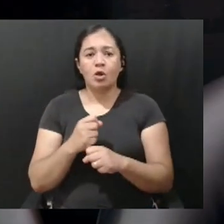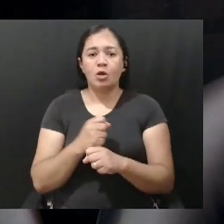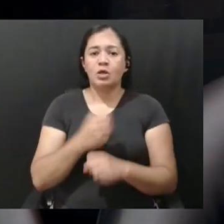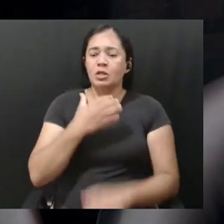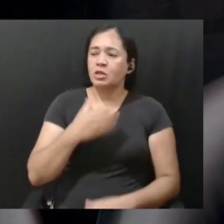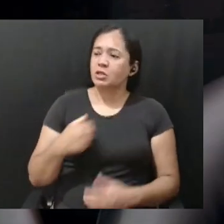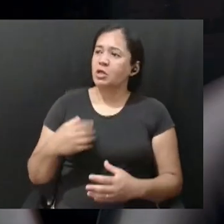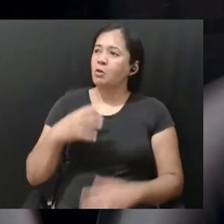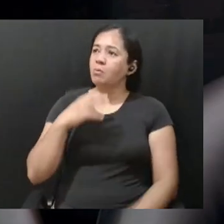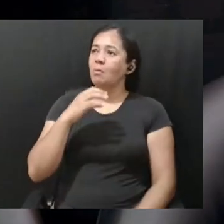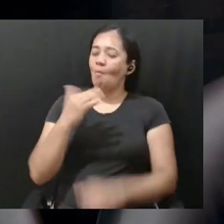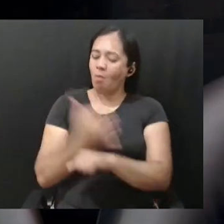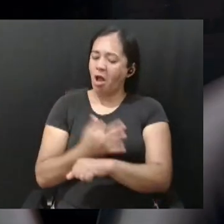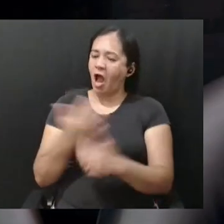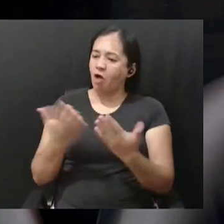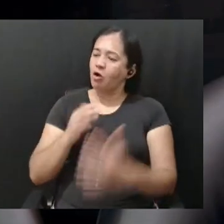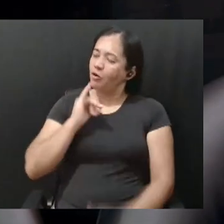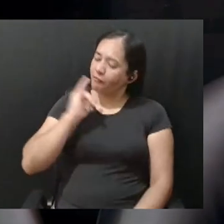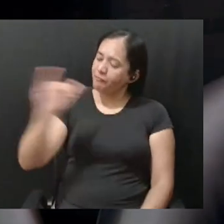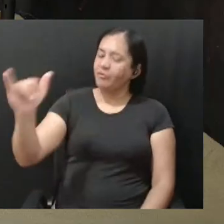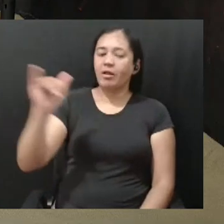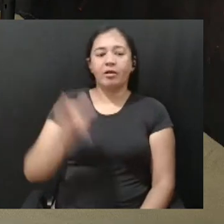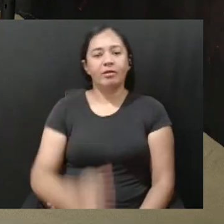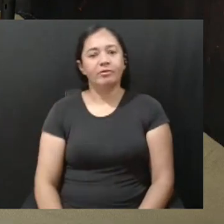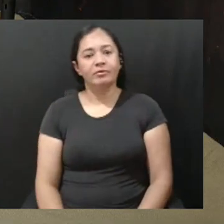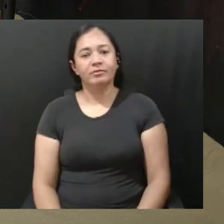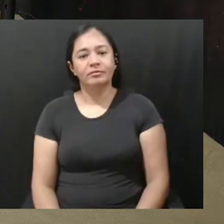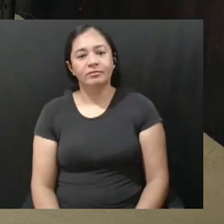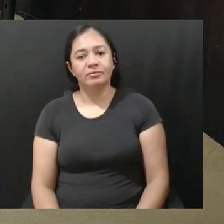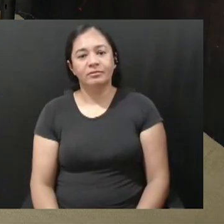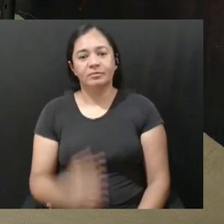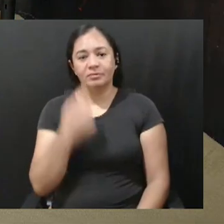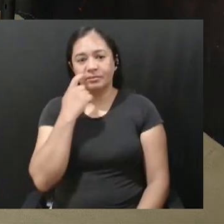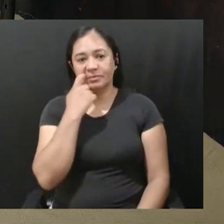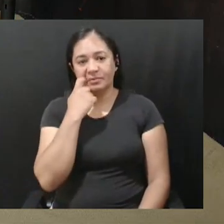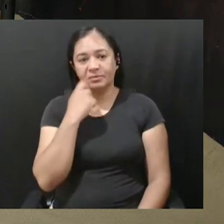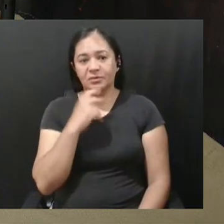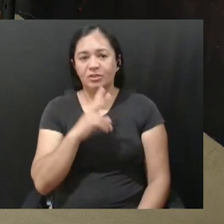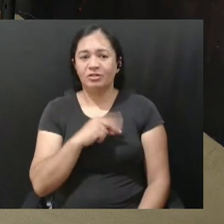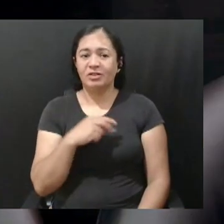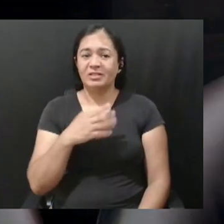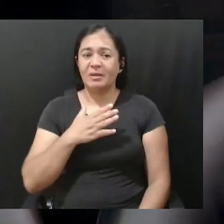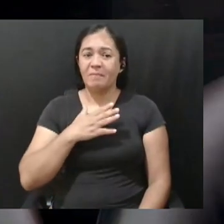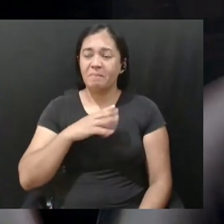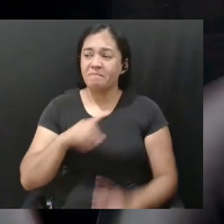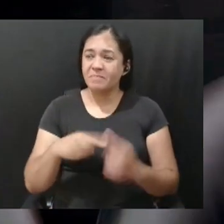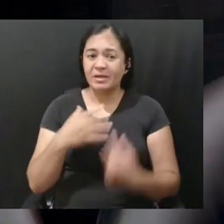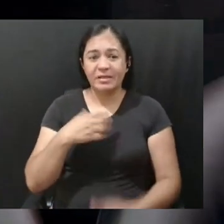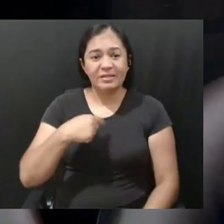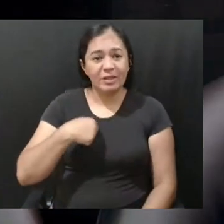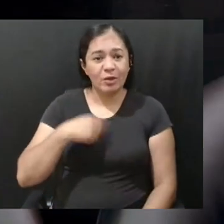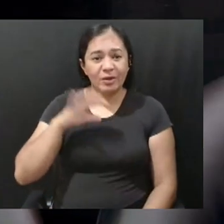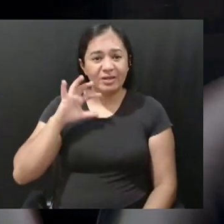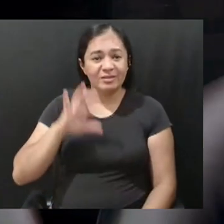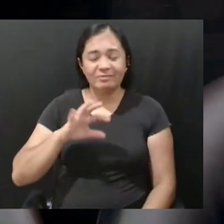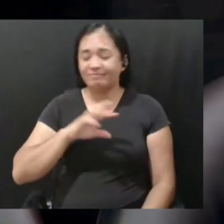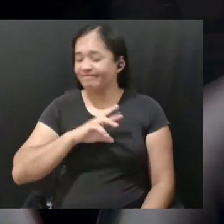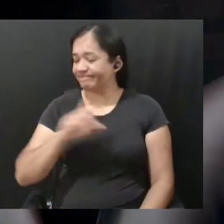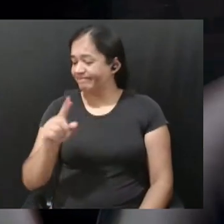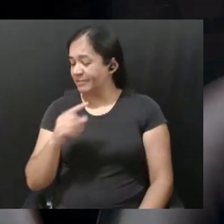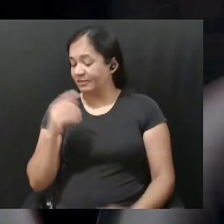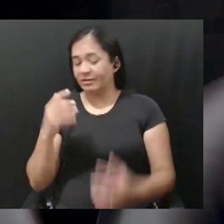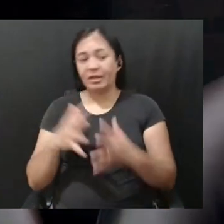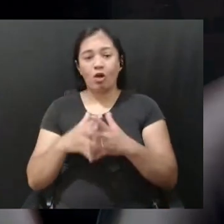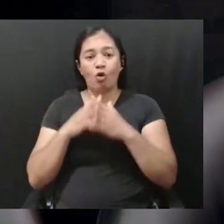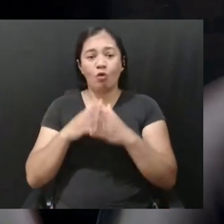devolver, né? Aí você vai lá, devolve, e você fala, cara, mas esse não sou eu, né? Olha E aí você isso. fica mais confuso ainda, mais mal, e assim, você acabou de ultrapassar um